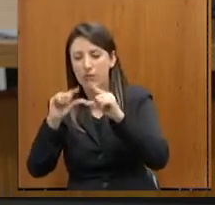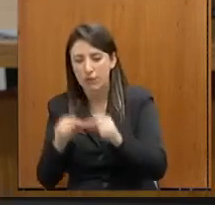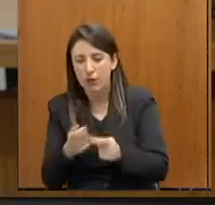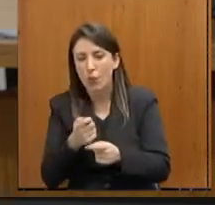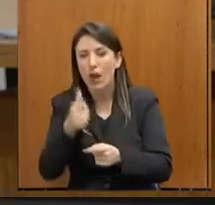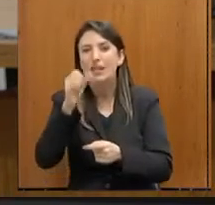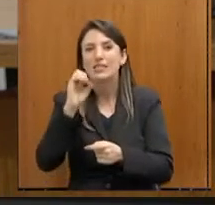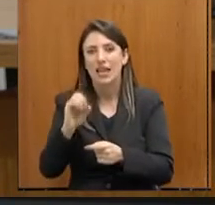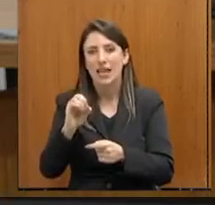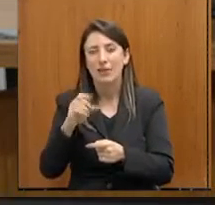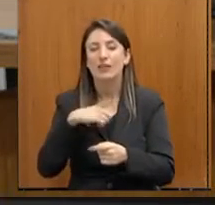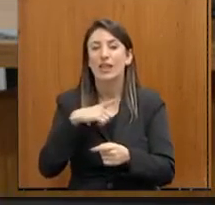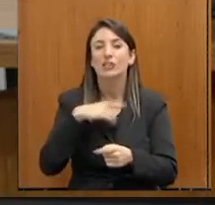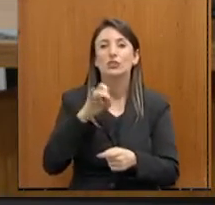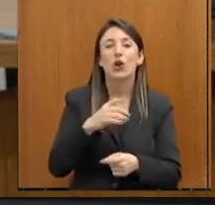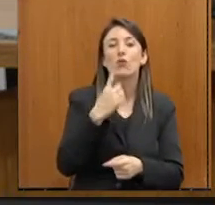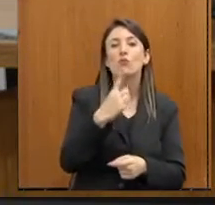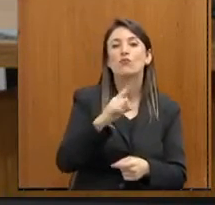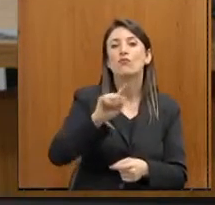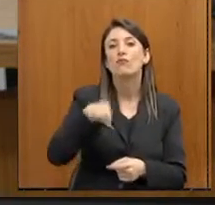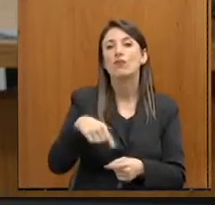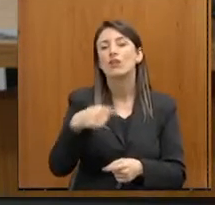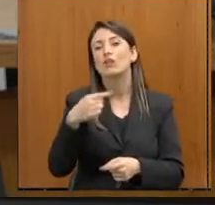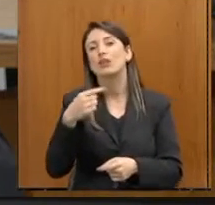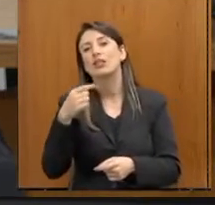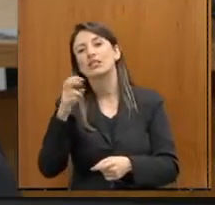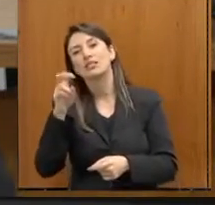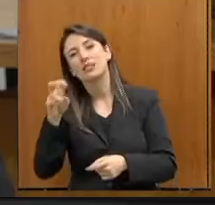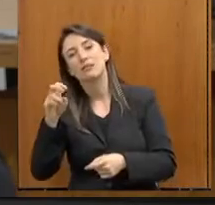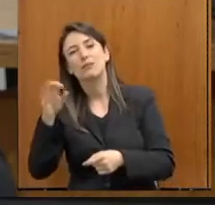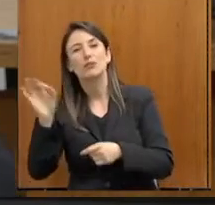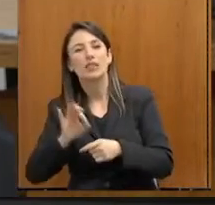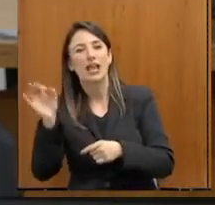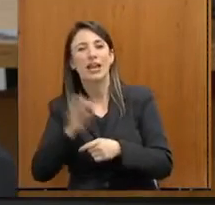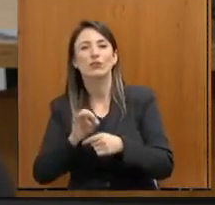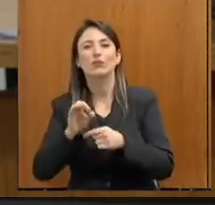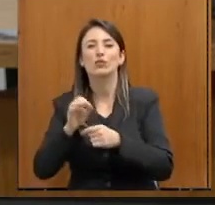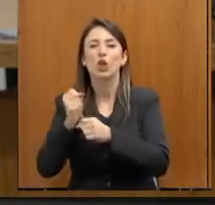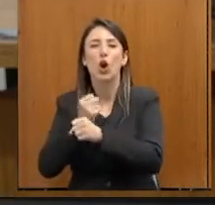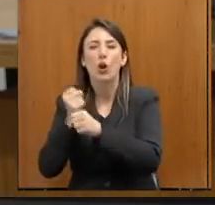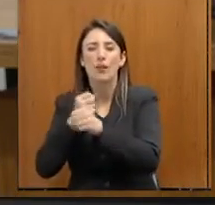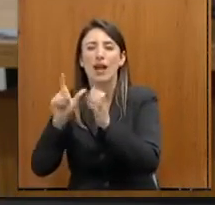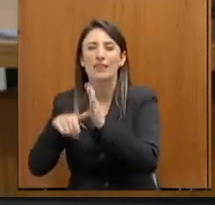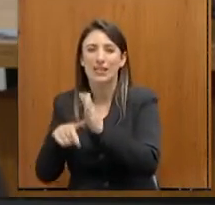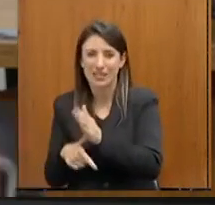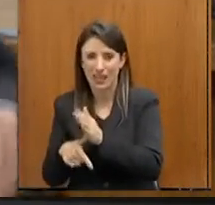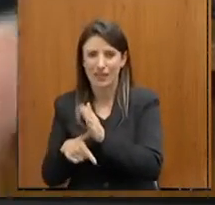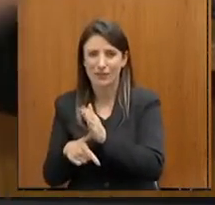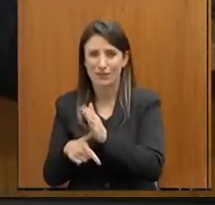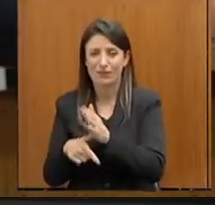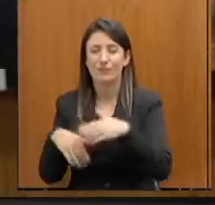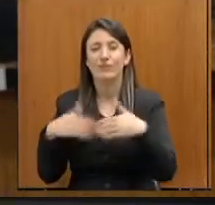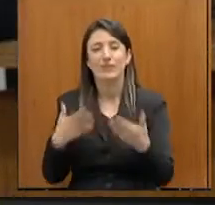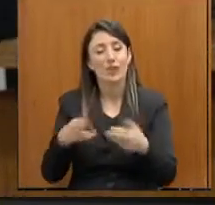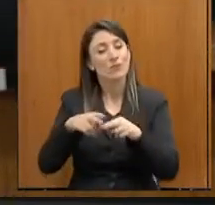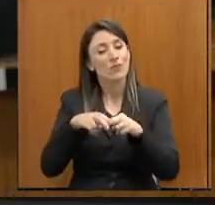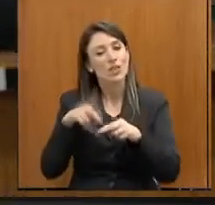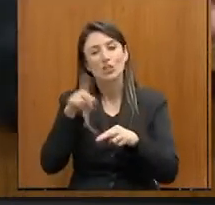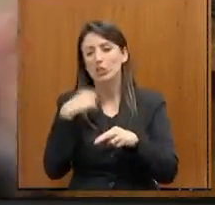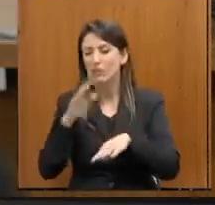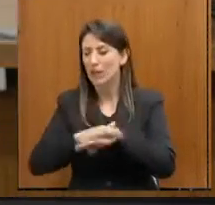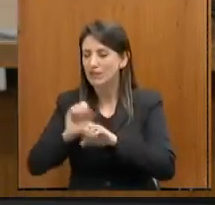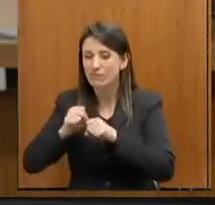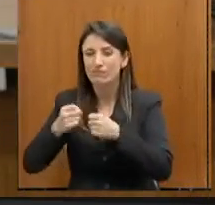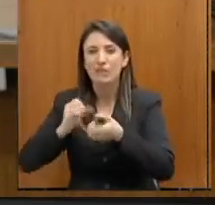temos aí só 1,70 por cento das obras em atraso isso reflete Exatamente esse grande programa de investimento que o a